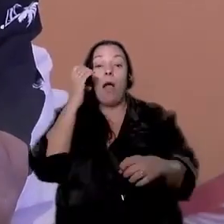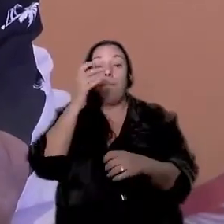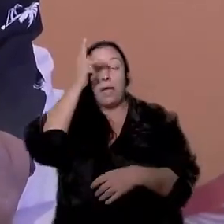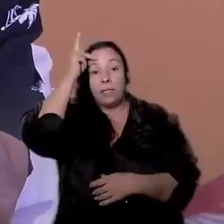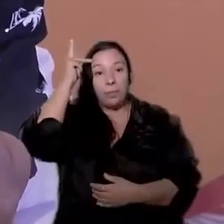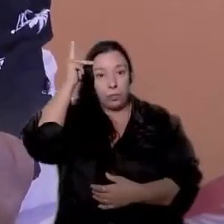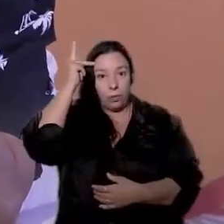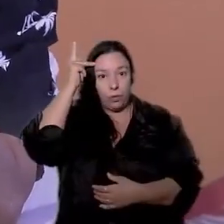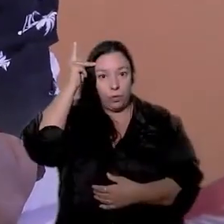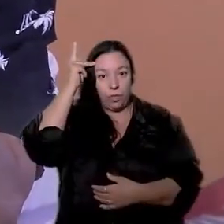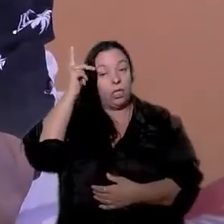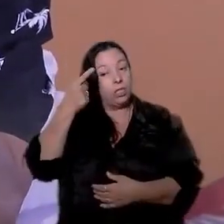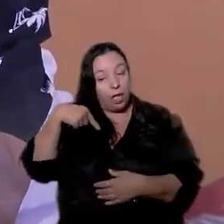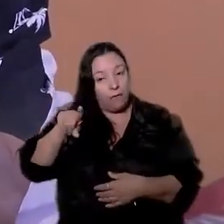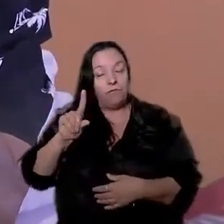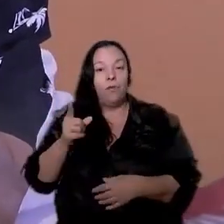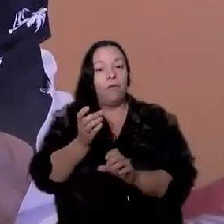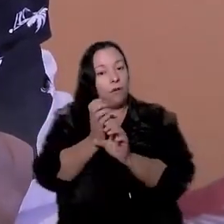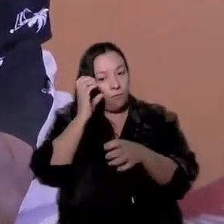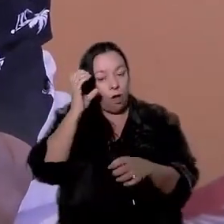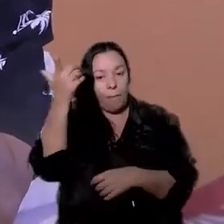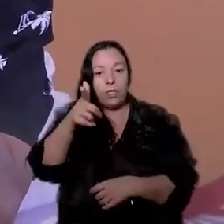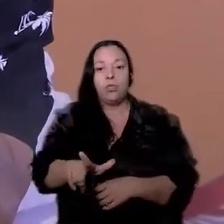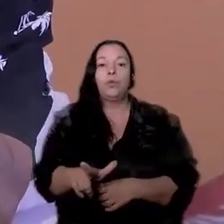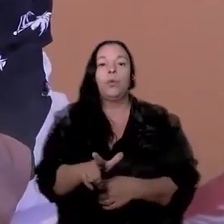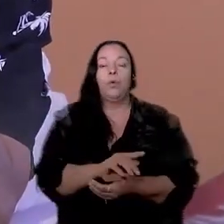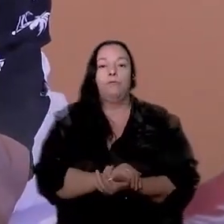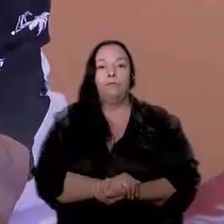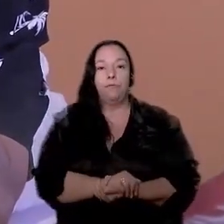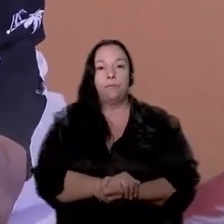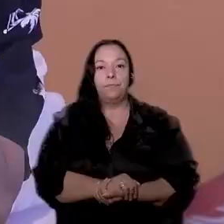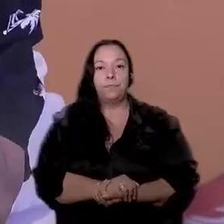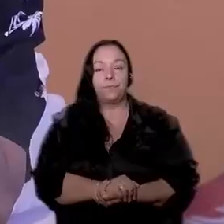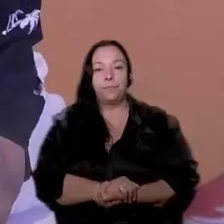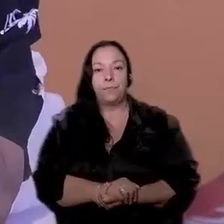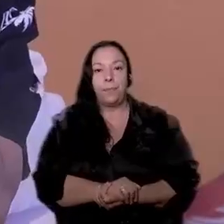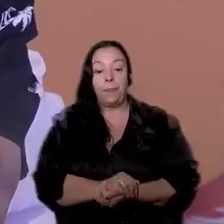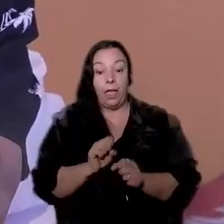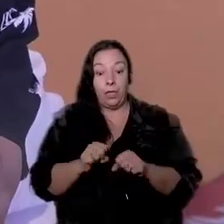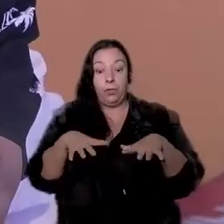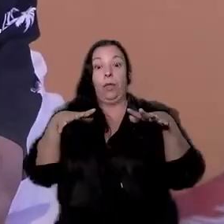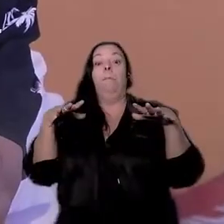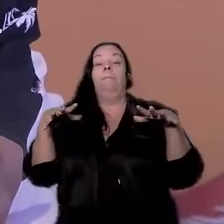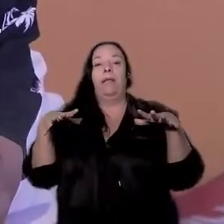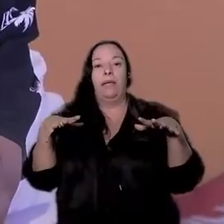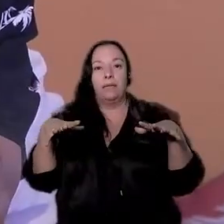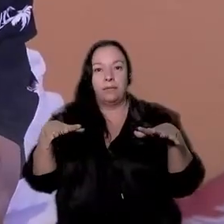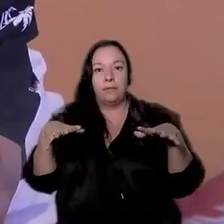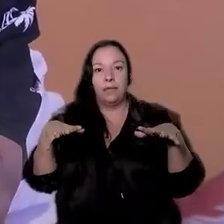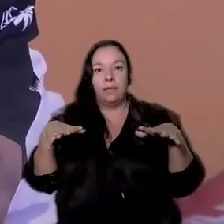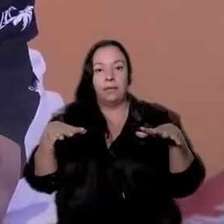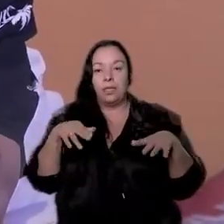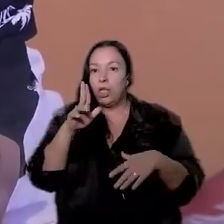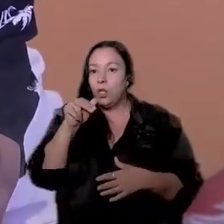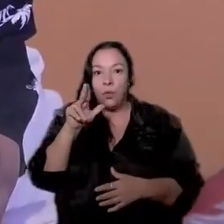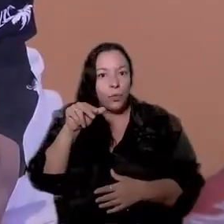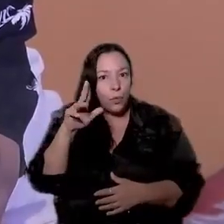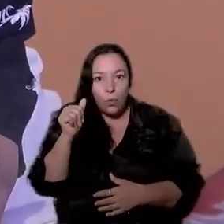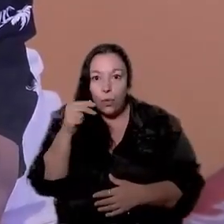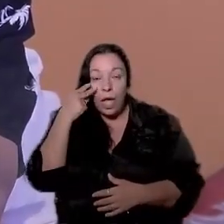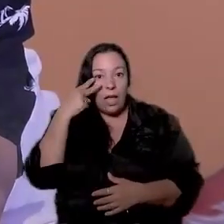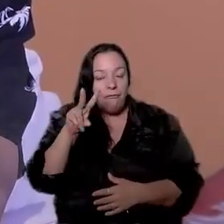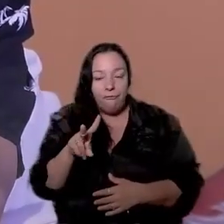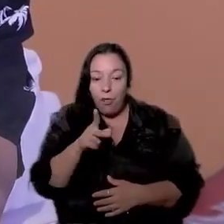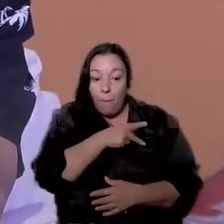pessoas. A gente já foi formar e vamos fazer de novo. E, para surpresa da Petrobras, eles mesmos disseram que nunca viram tanto projeto